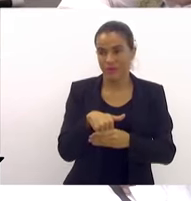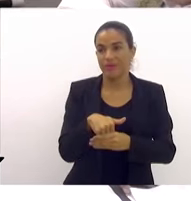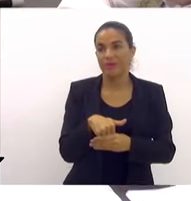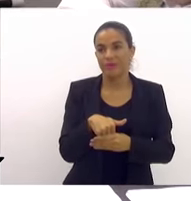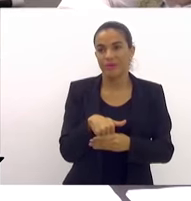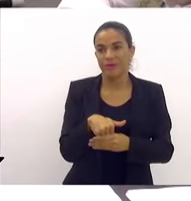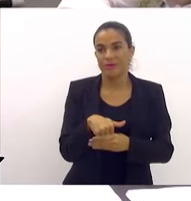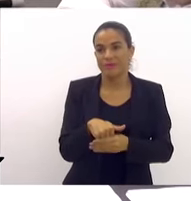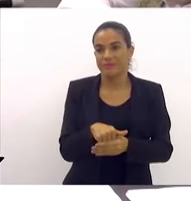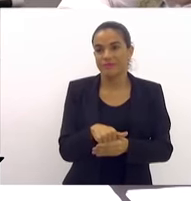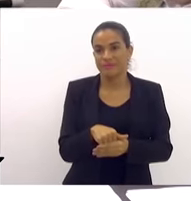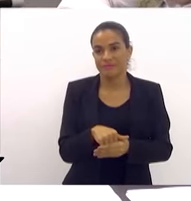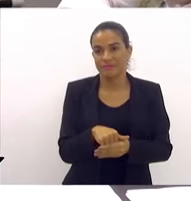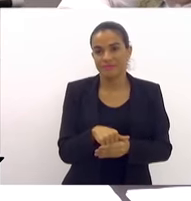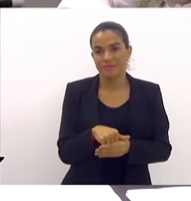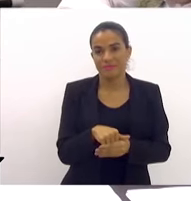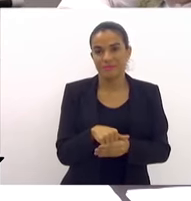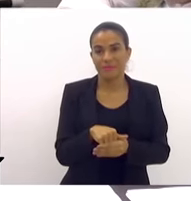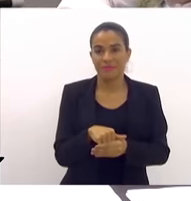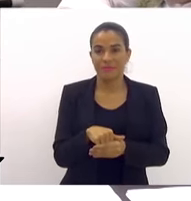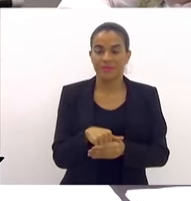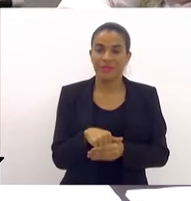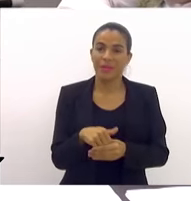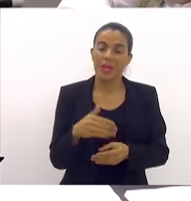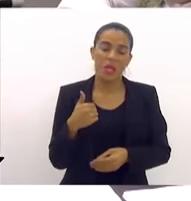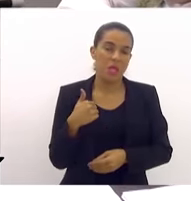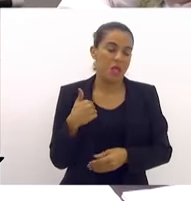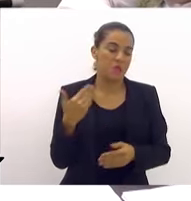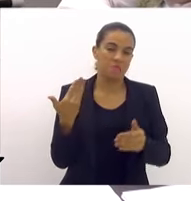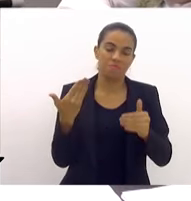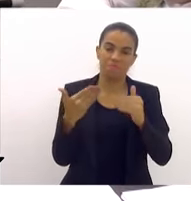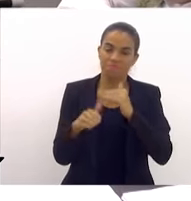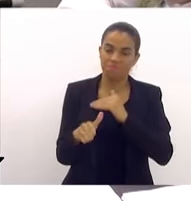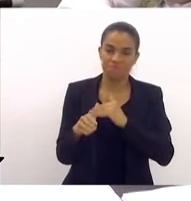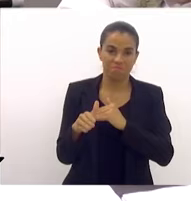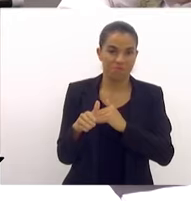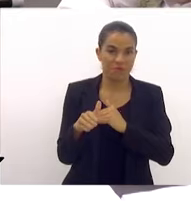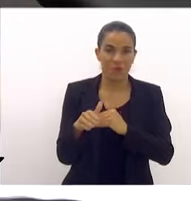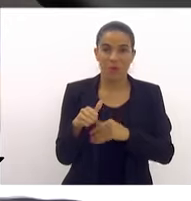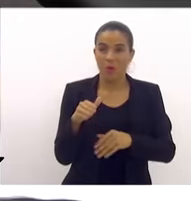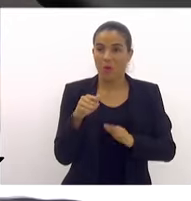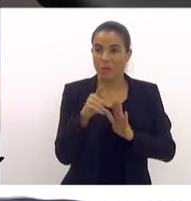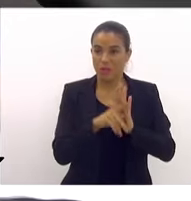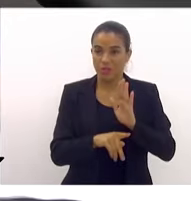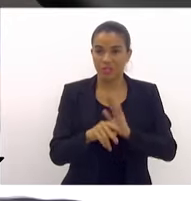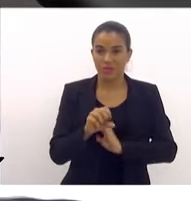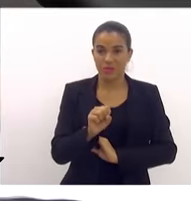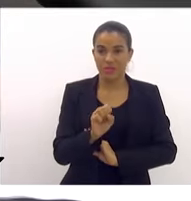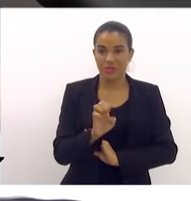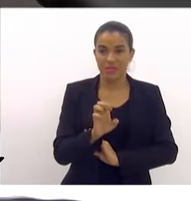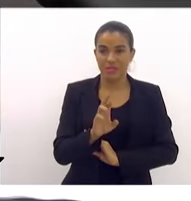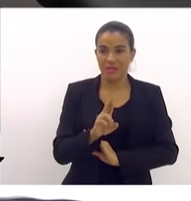Paulo... Apesar da minha total discordância, o projeto do Serafini, inclusive,